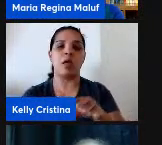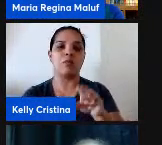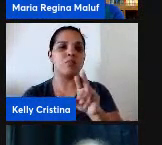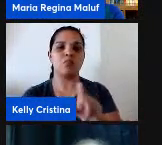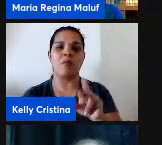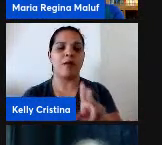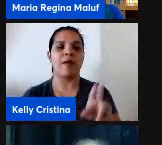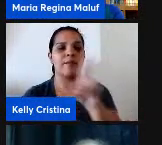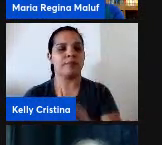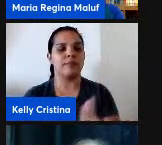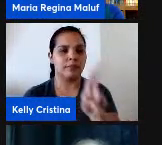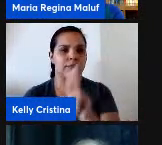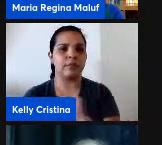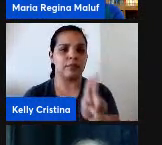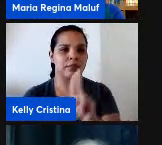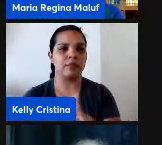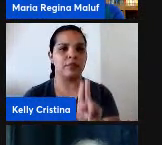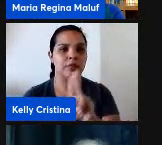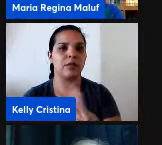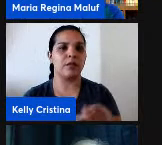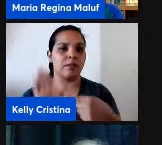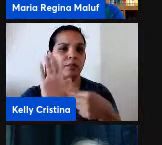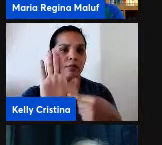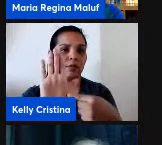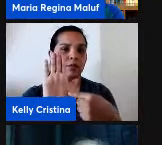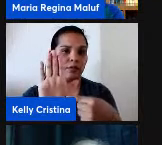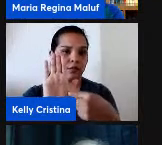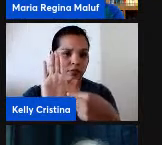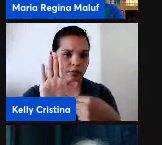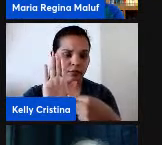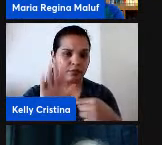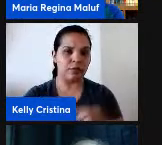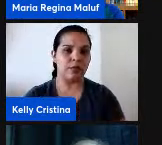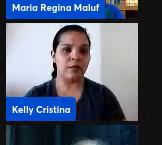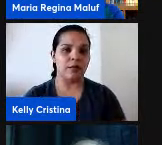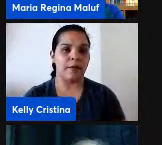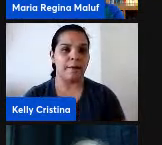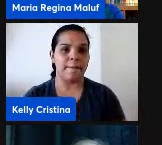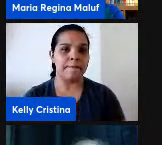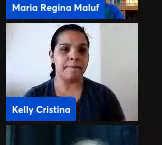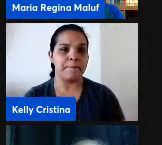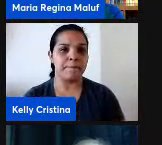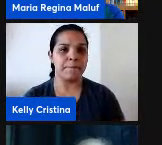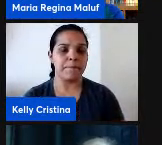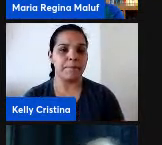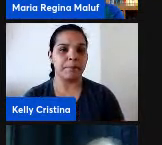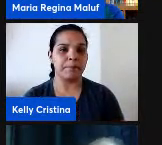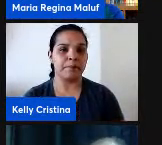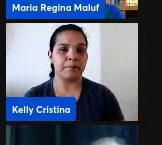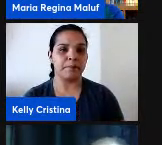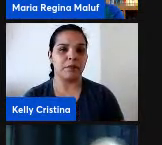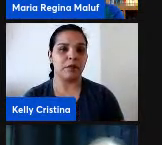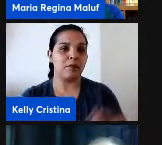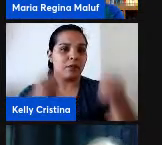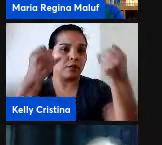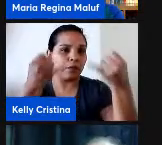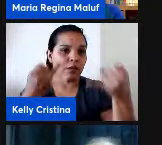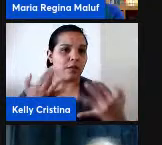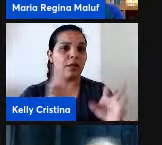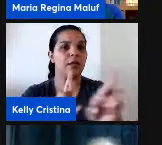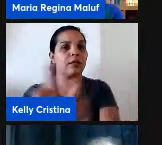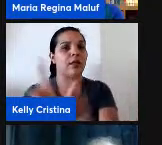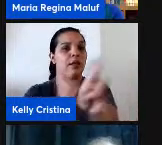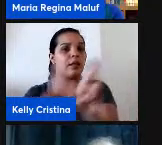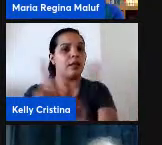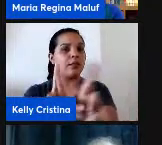numa apresentação como essa de leitura. Eu vou falar da relação da